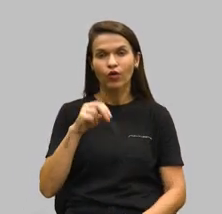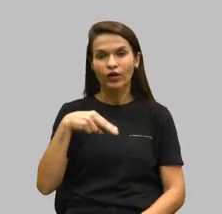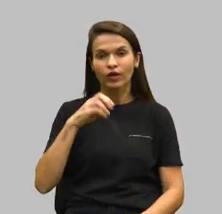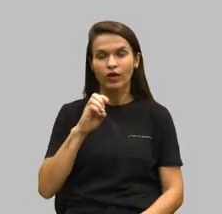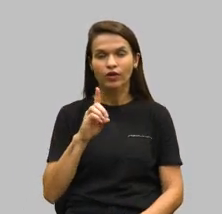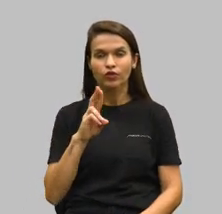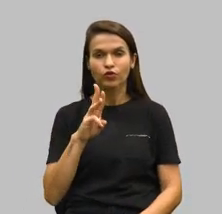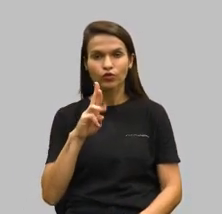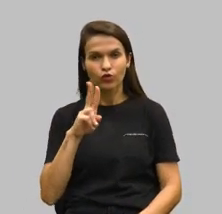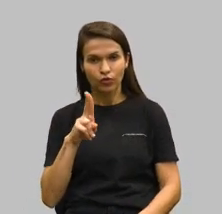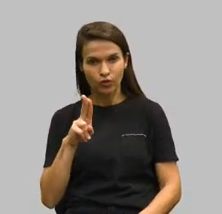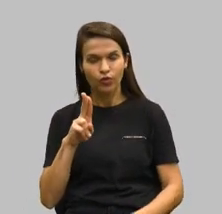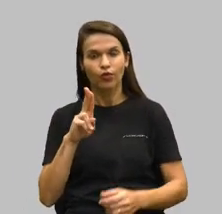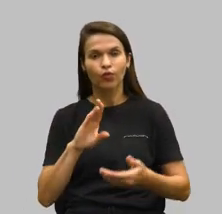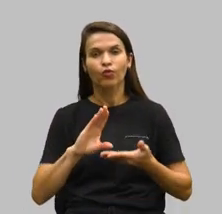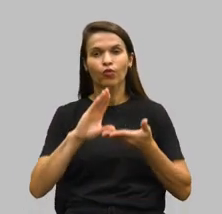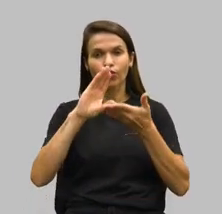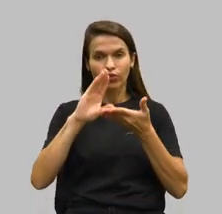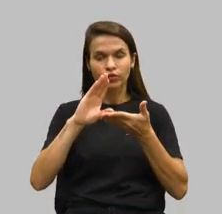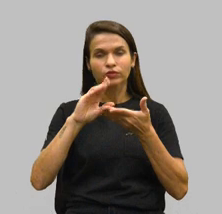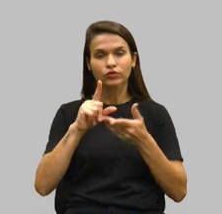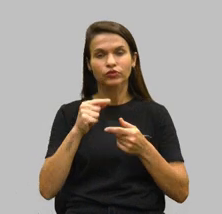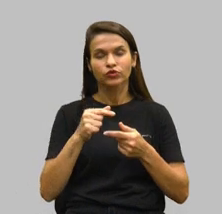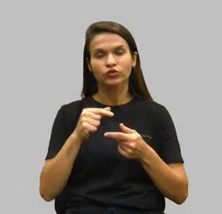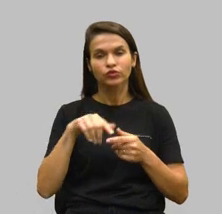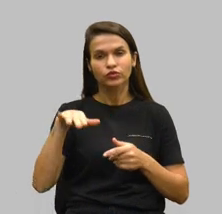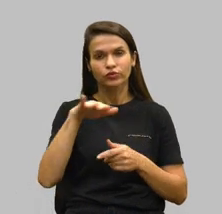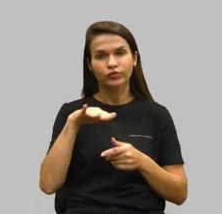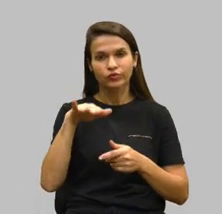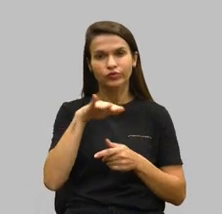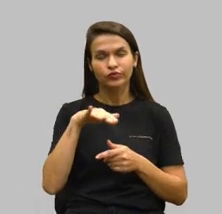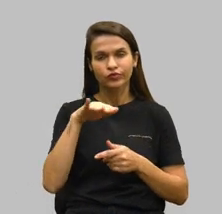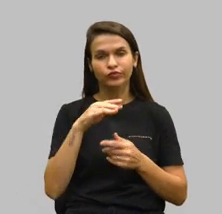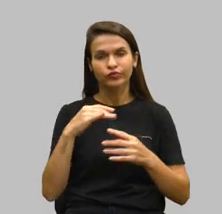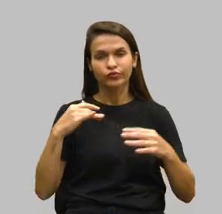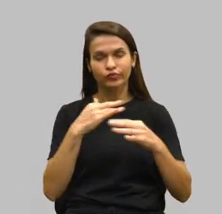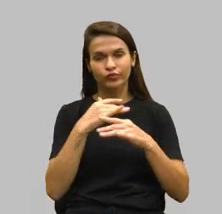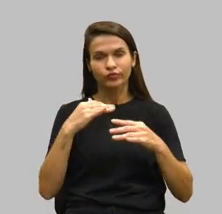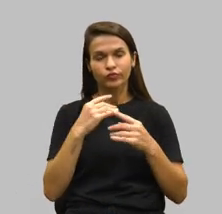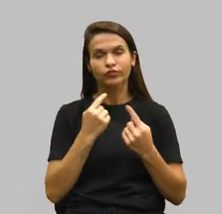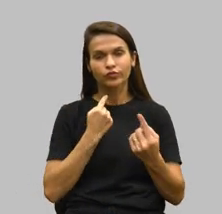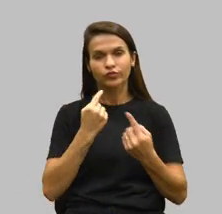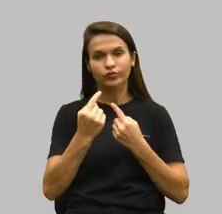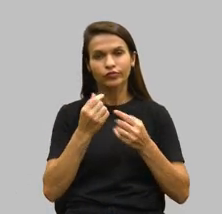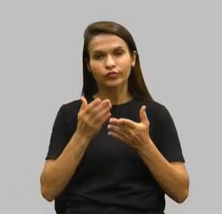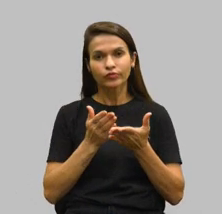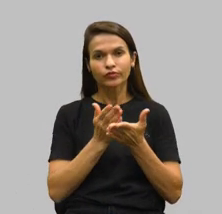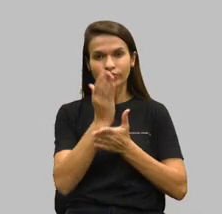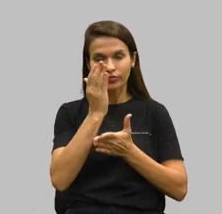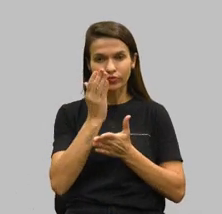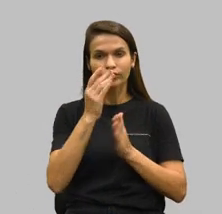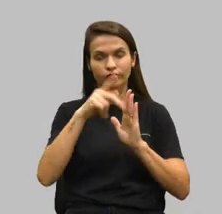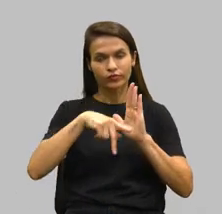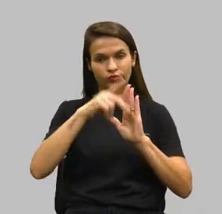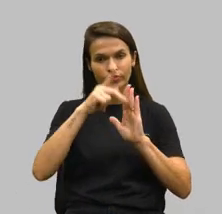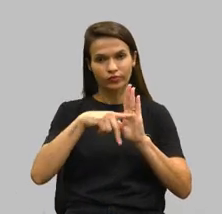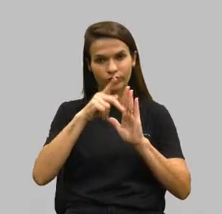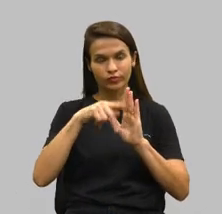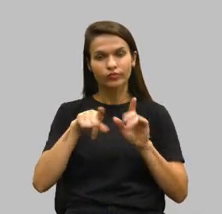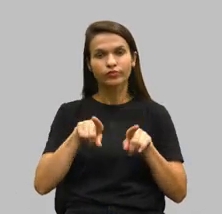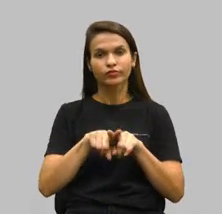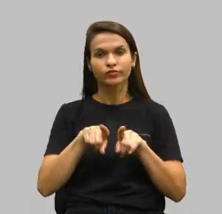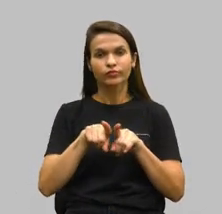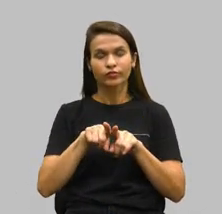Estadual de desenvolvimento Regional e política Urbana possibilitando a discussão e aprovação desse plano onde também